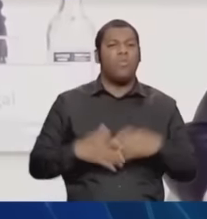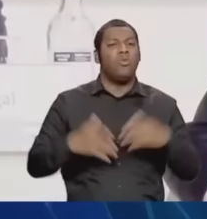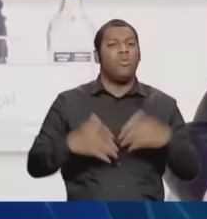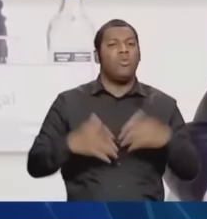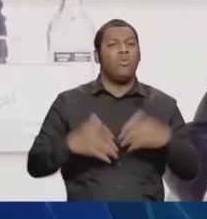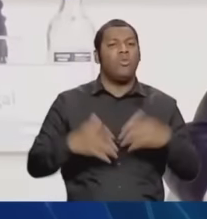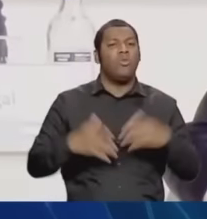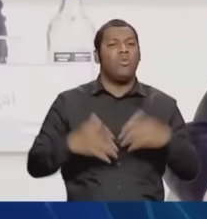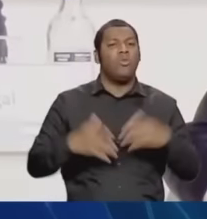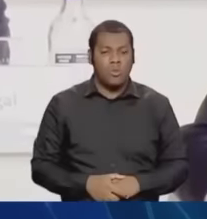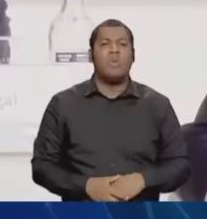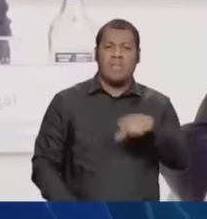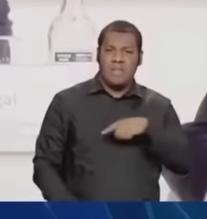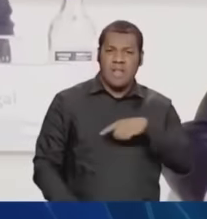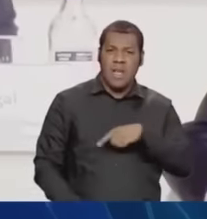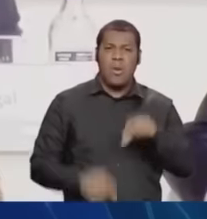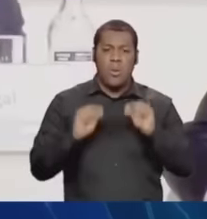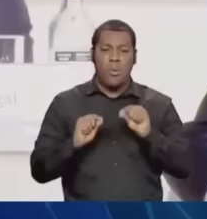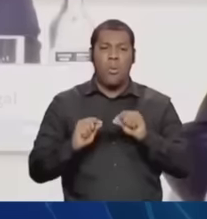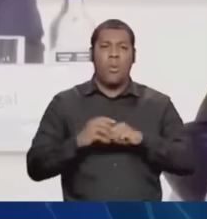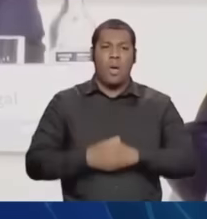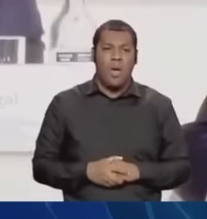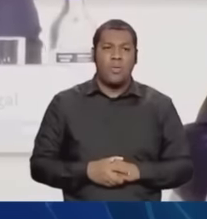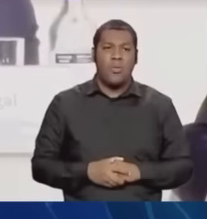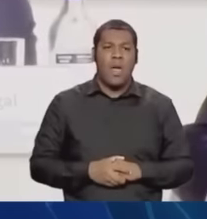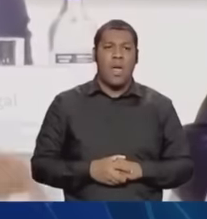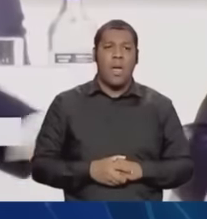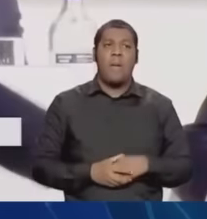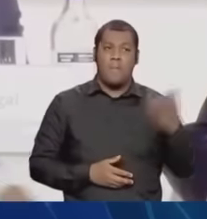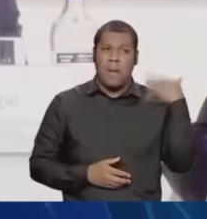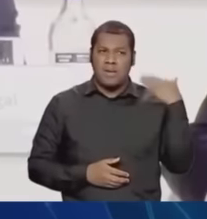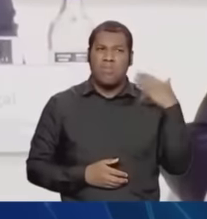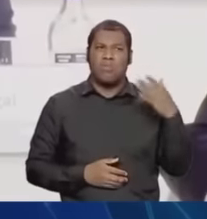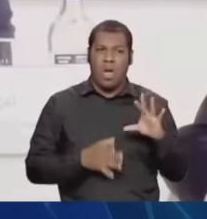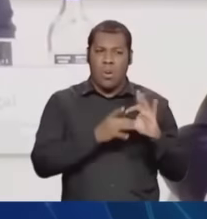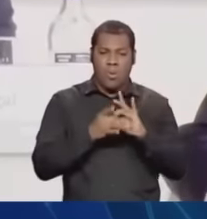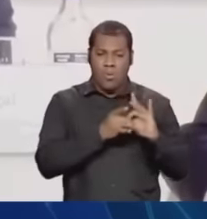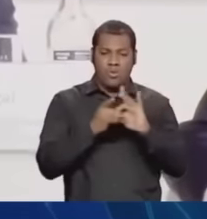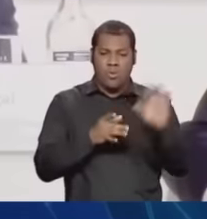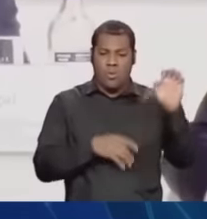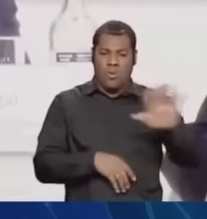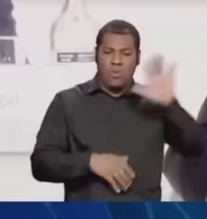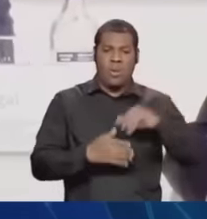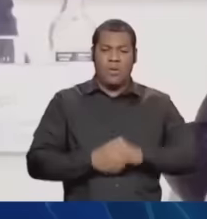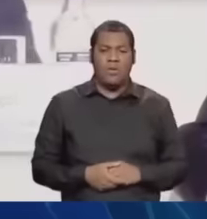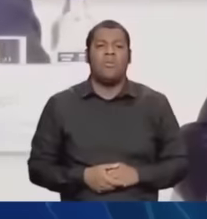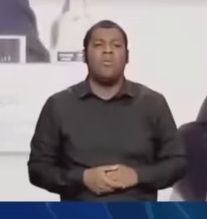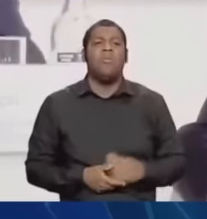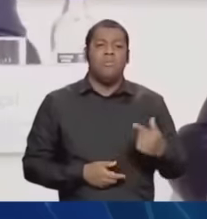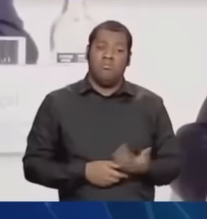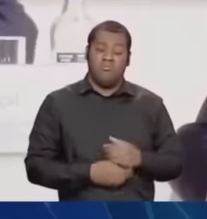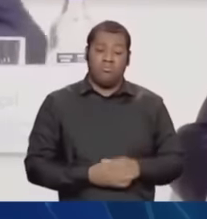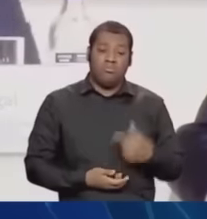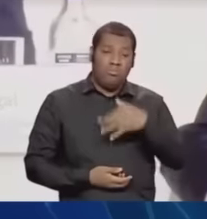Todos nós, temos como parâmetro o que aconteceu na União Europeia. Você sabe, Macron, que eu acho que a construção da União